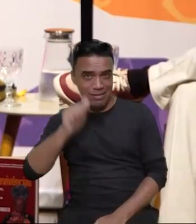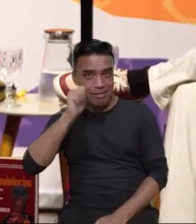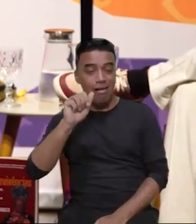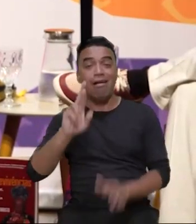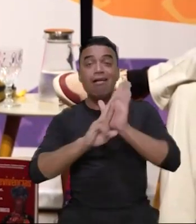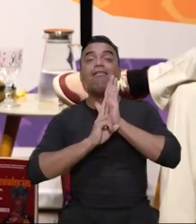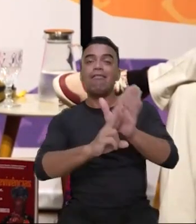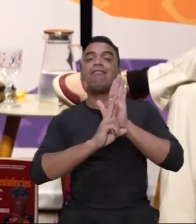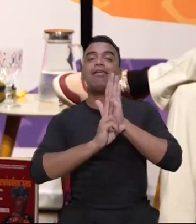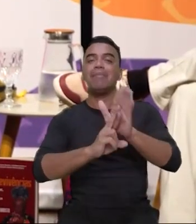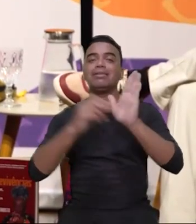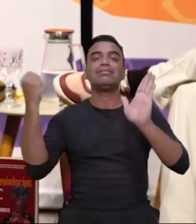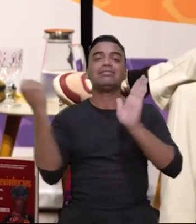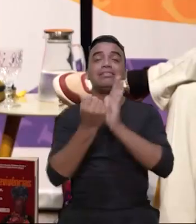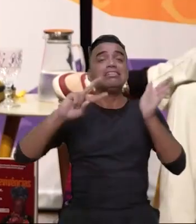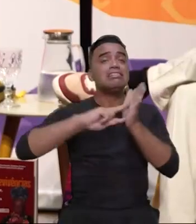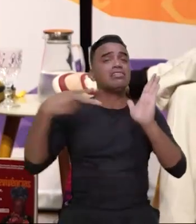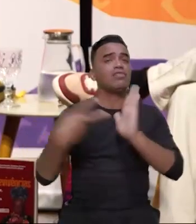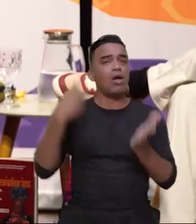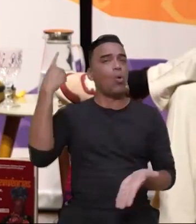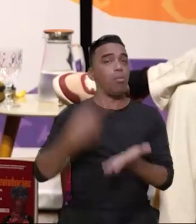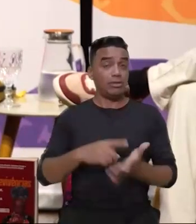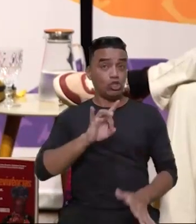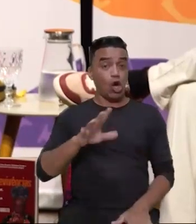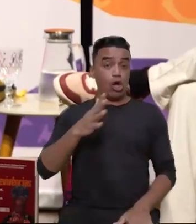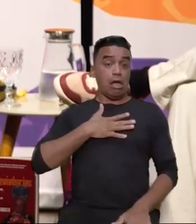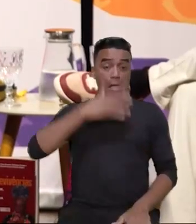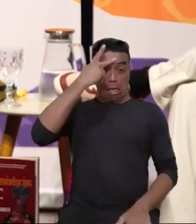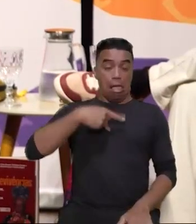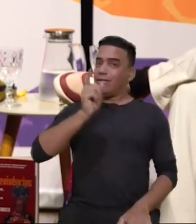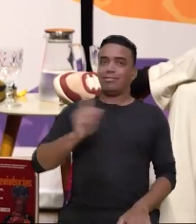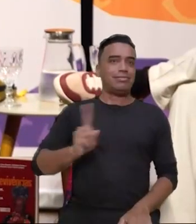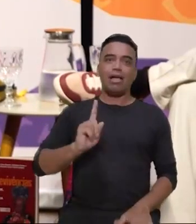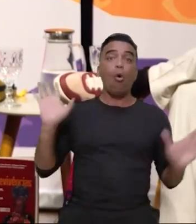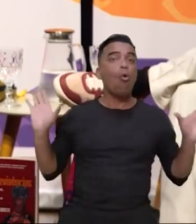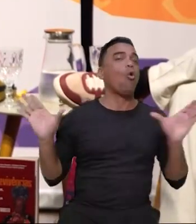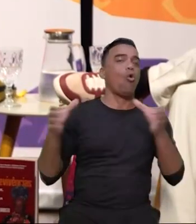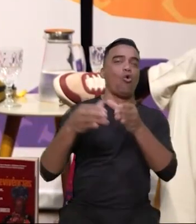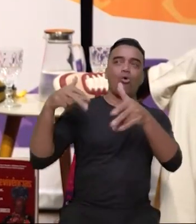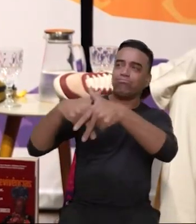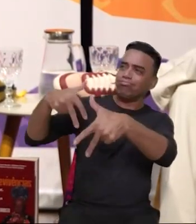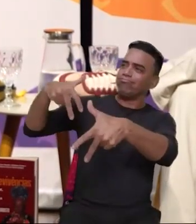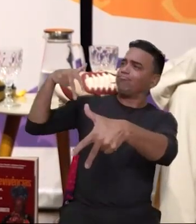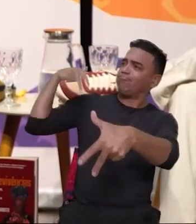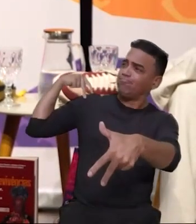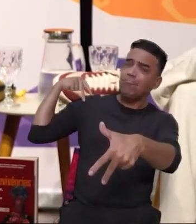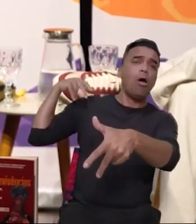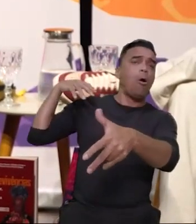uma representatividade, tinha um compromisso, não só com a sua história pessoal, né, mas com a história, com